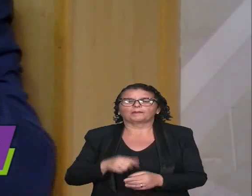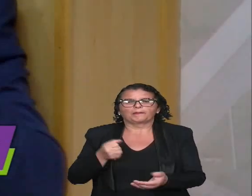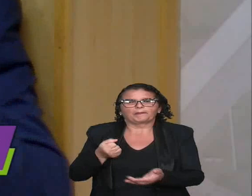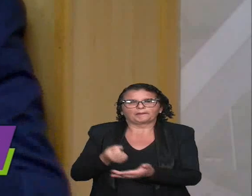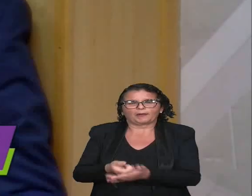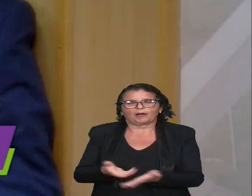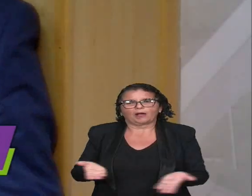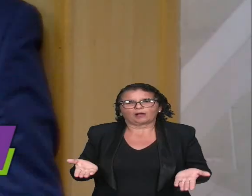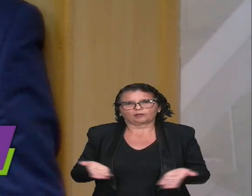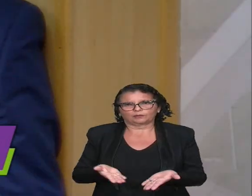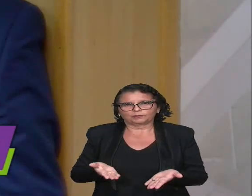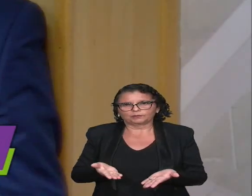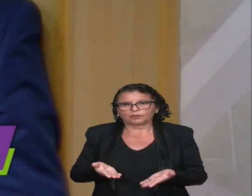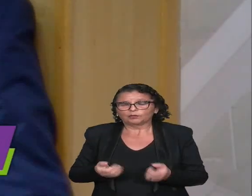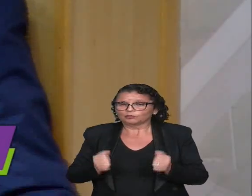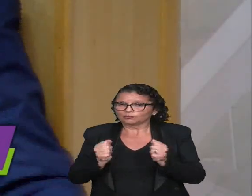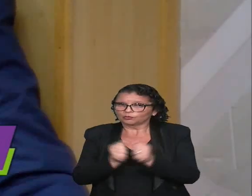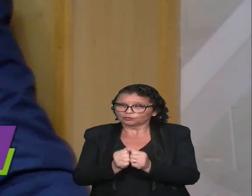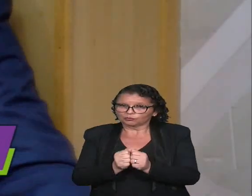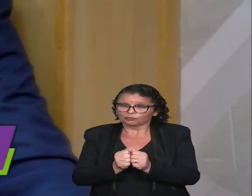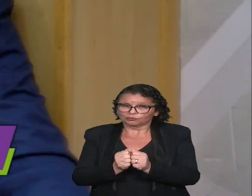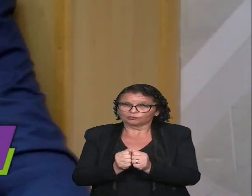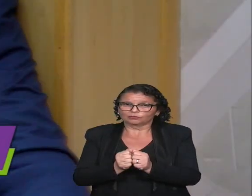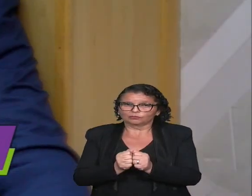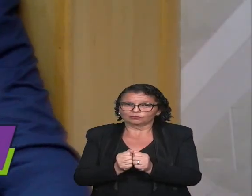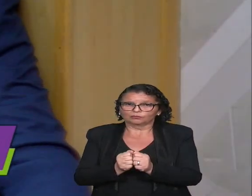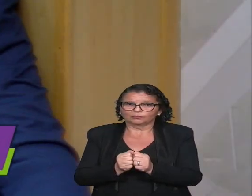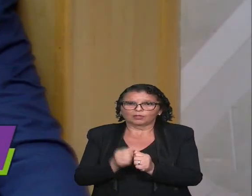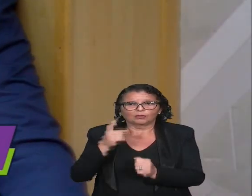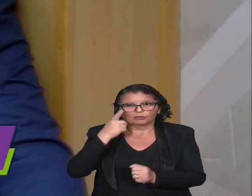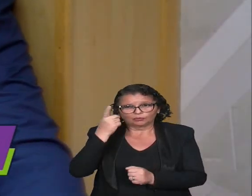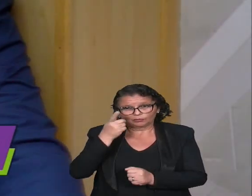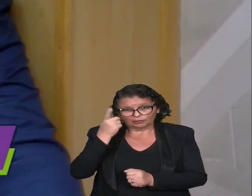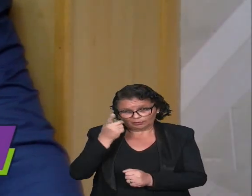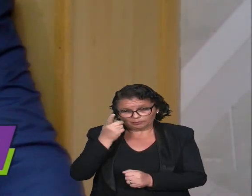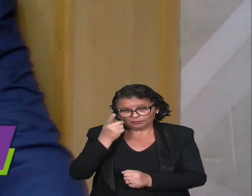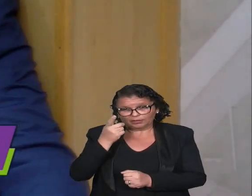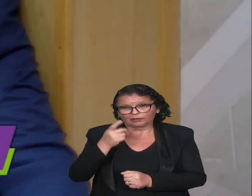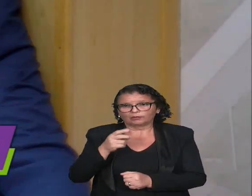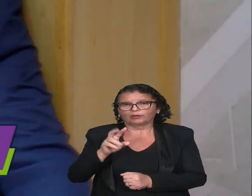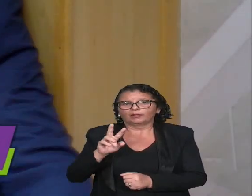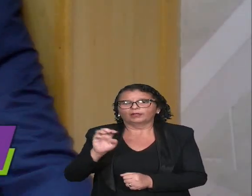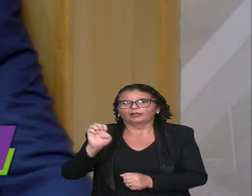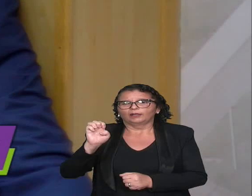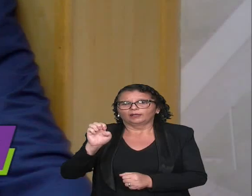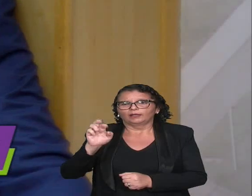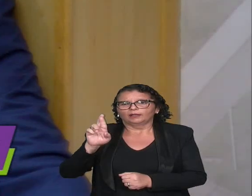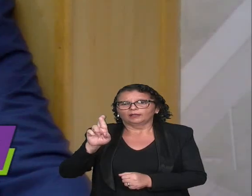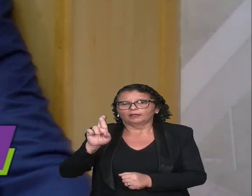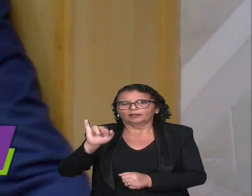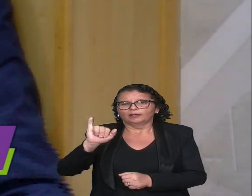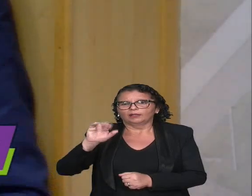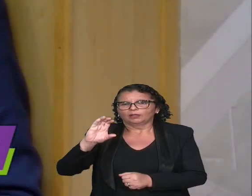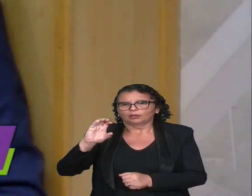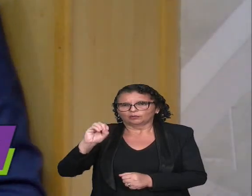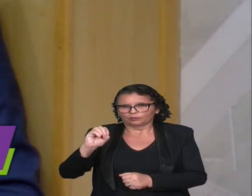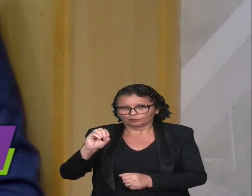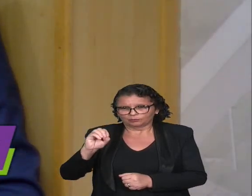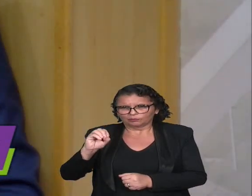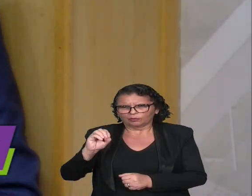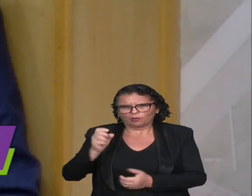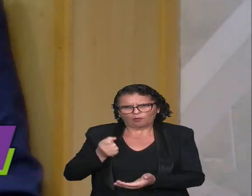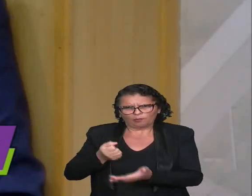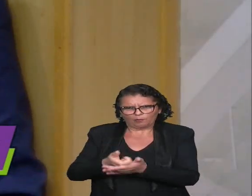agora eh junto ao Deputado até então Deputado Henrico mzazi também para compra de equipamentos de